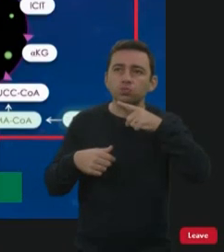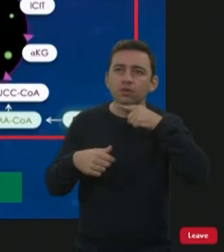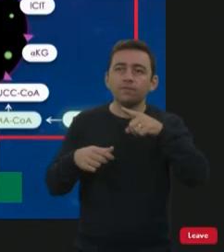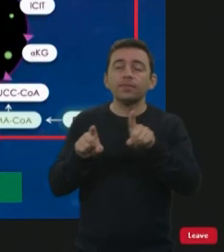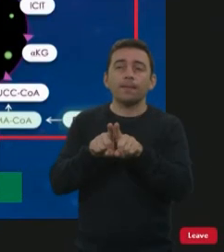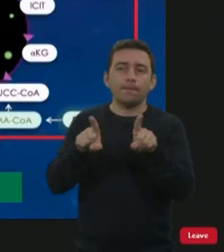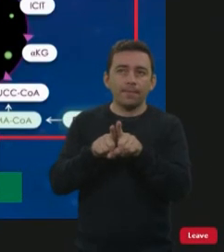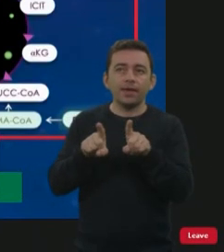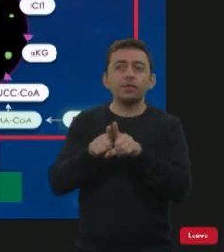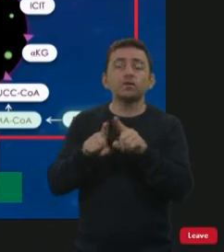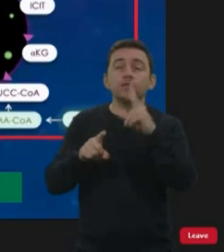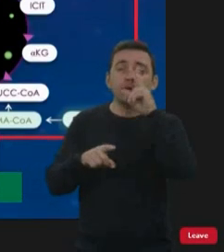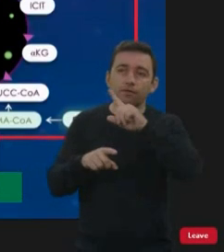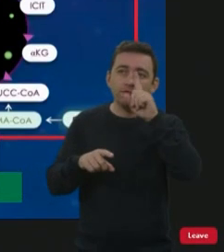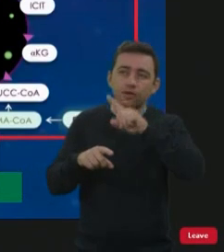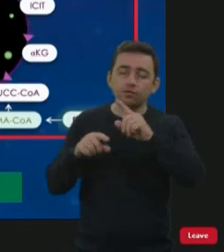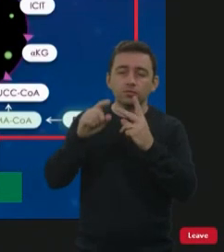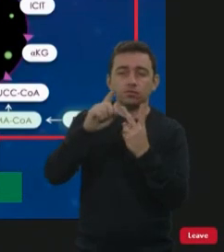também tenho o defeito